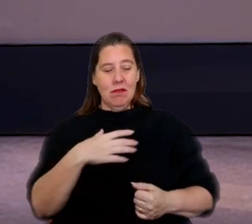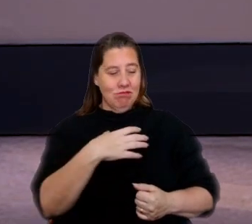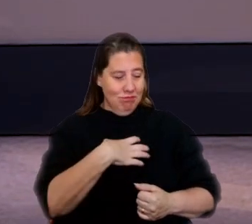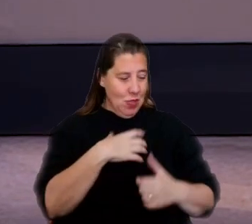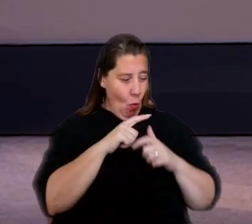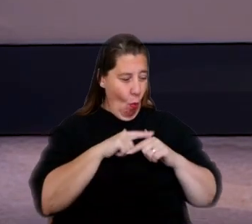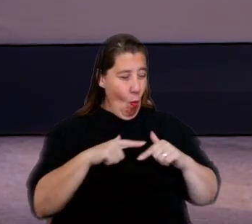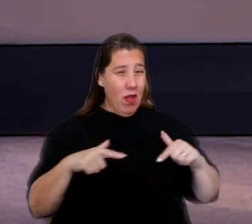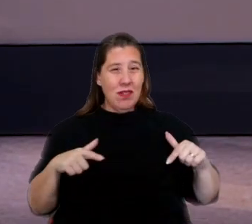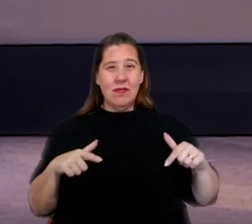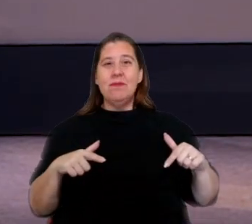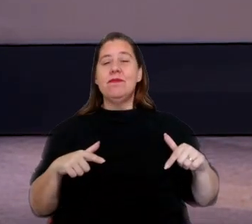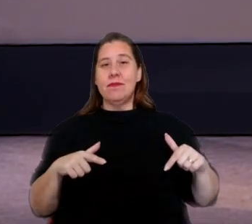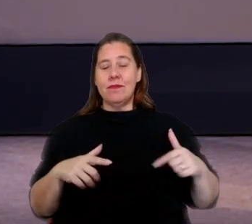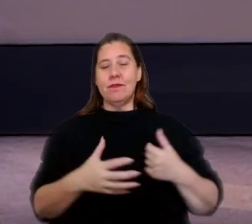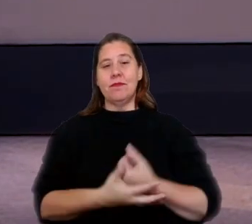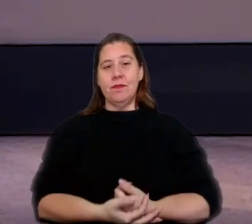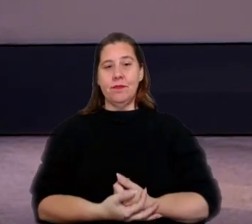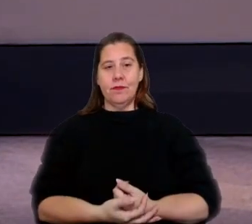é um vazio muito grande para ele.